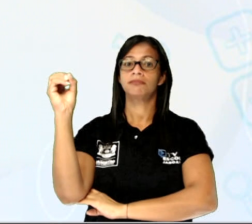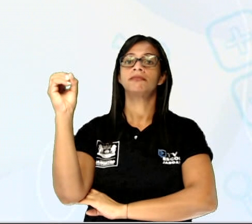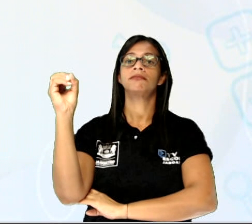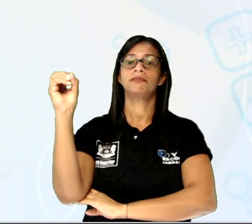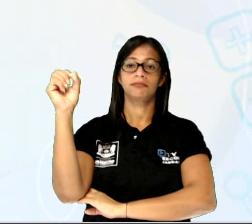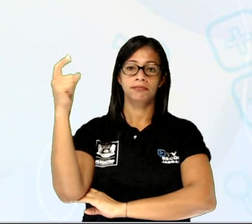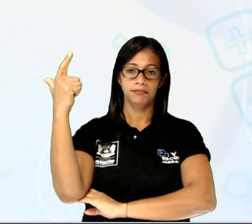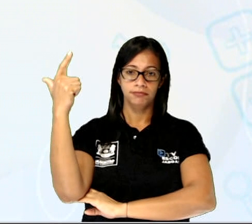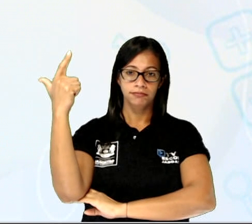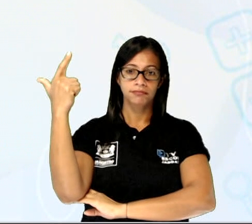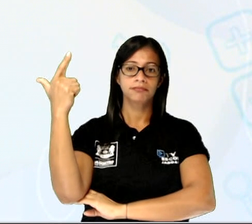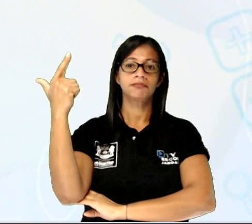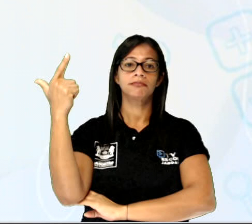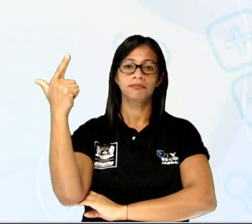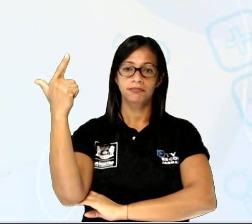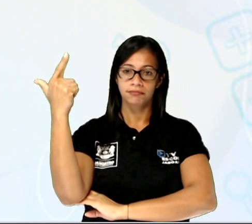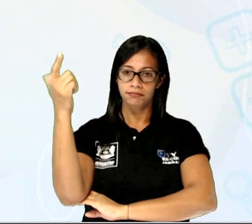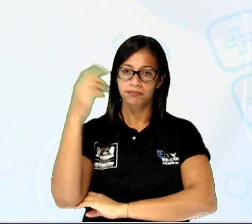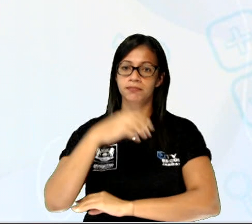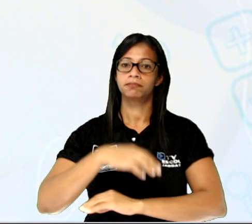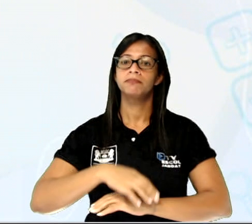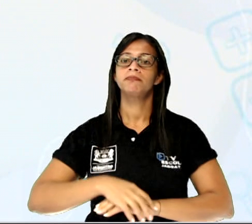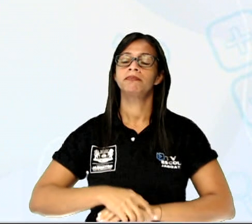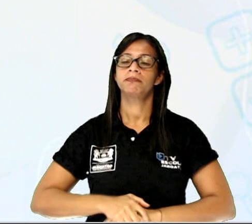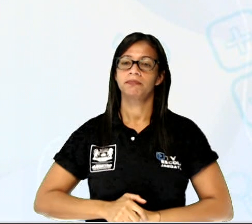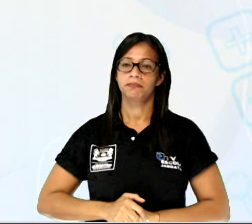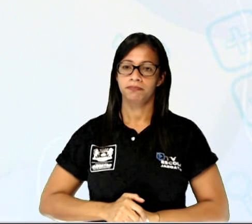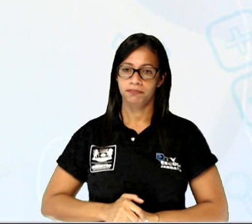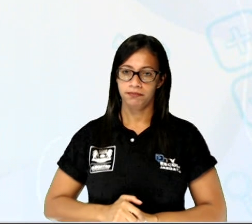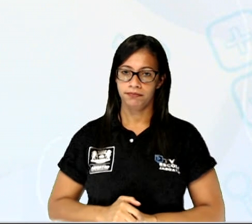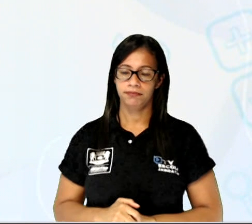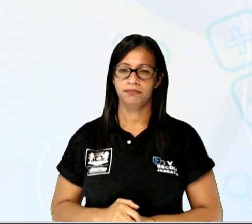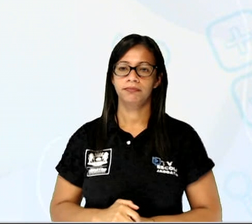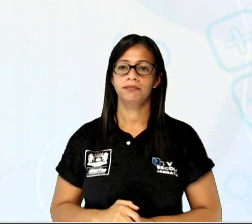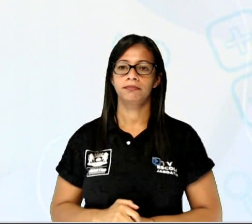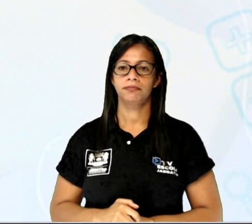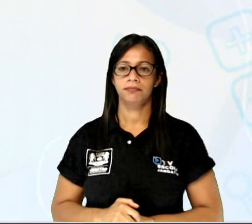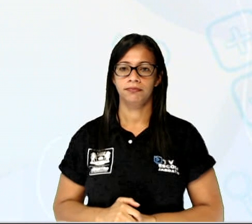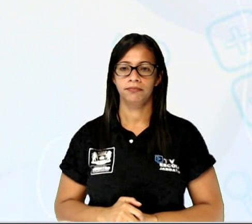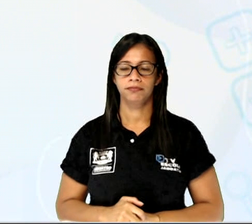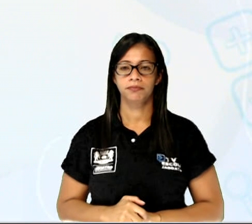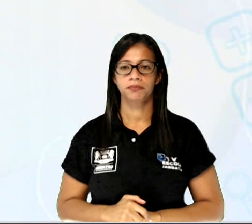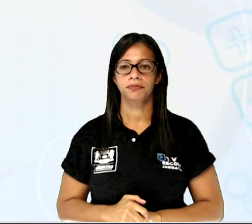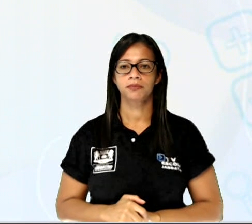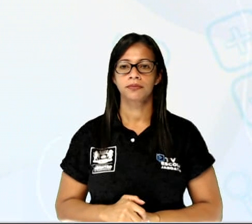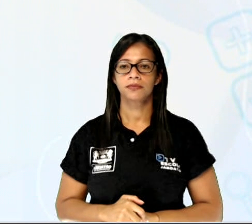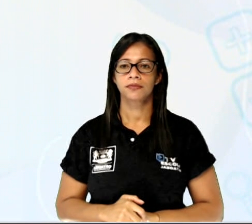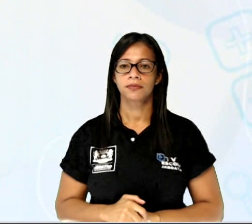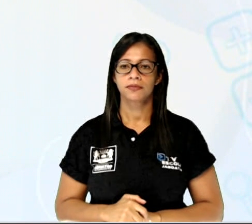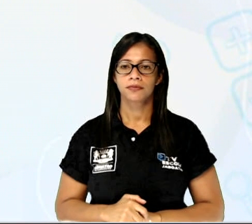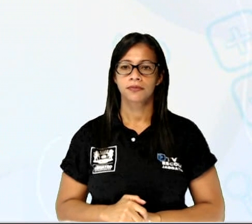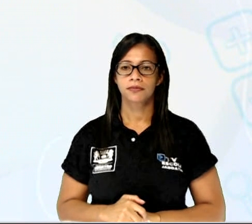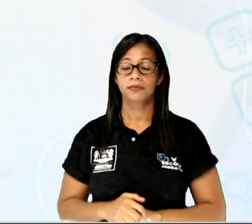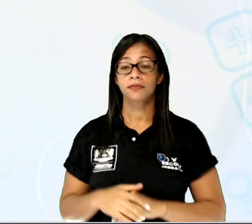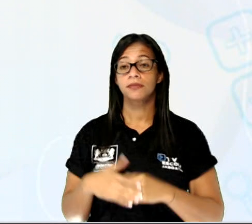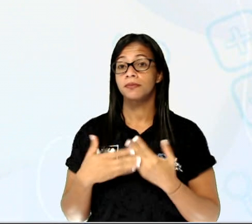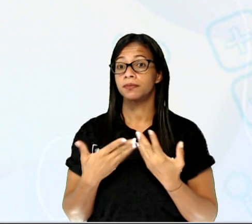ao meio-dia, e você vê ele se pondo no pôr do sol, já descendo novamente.